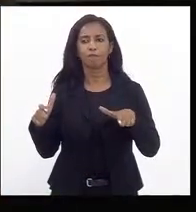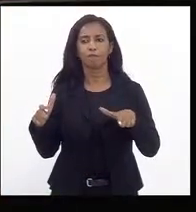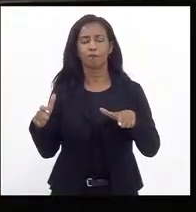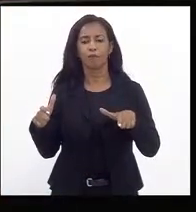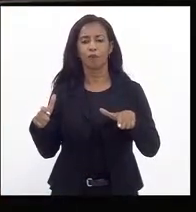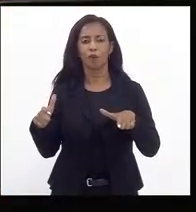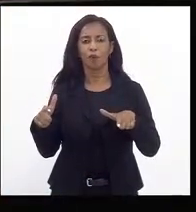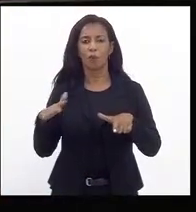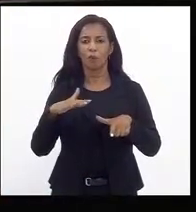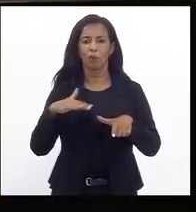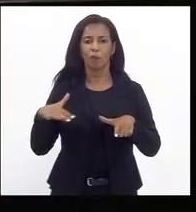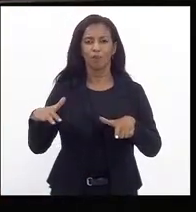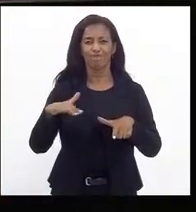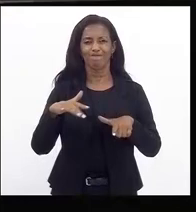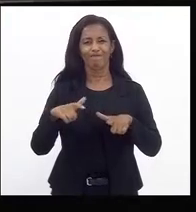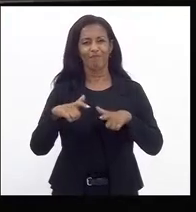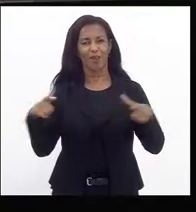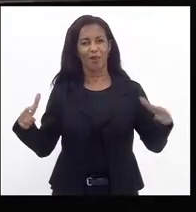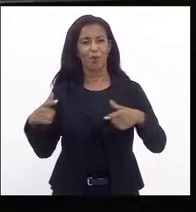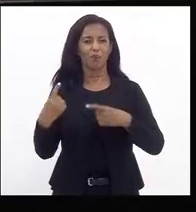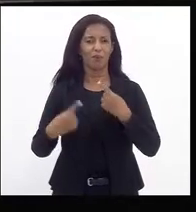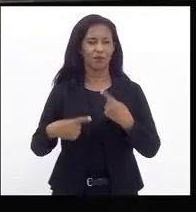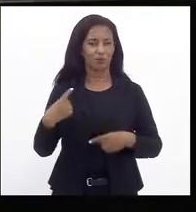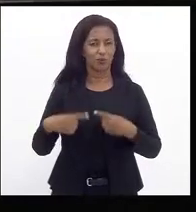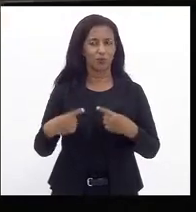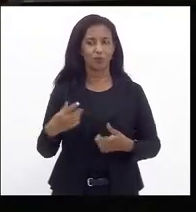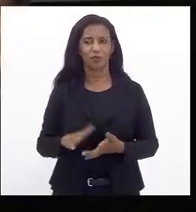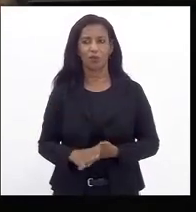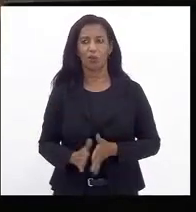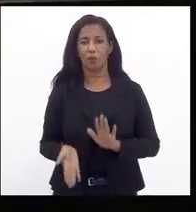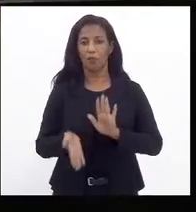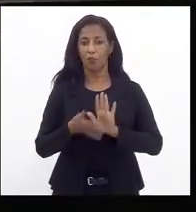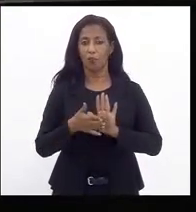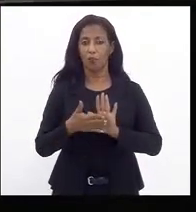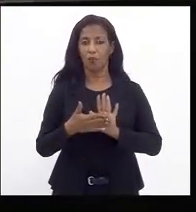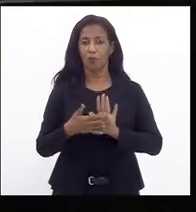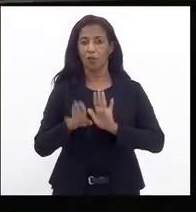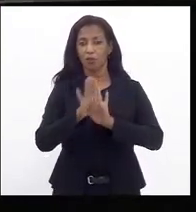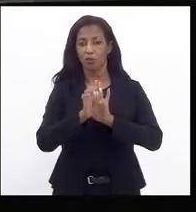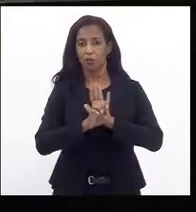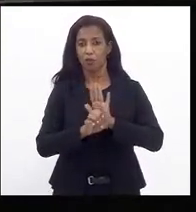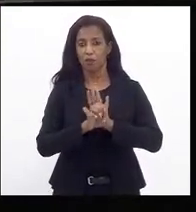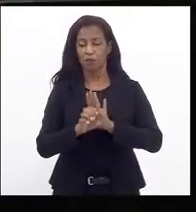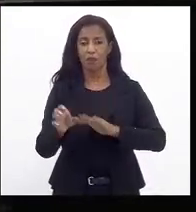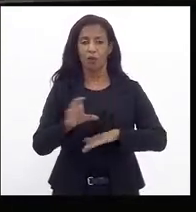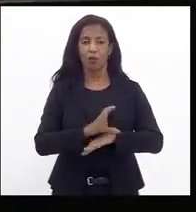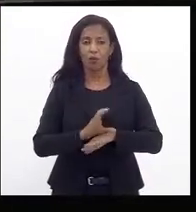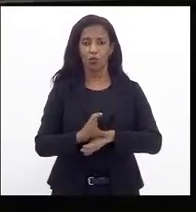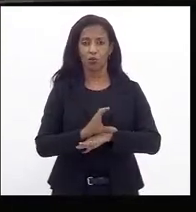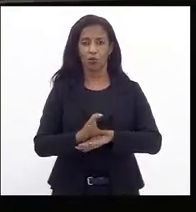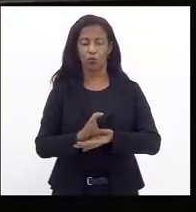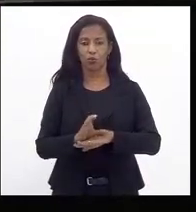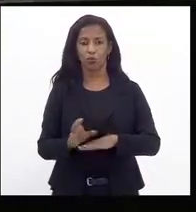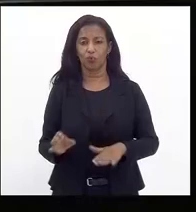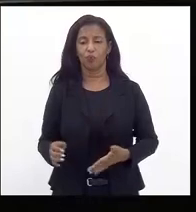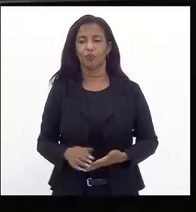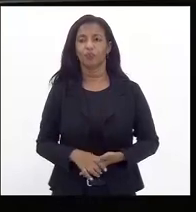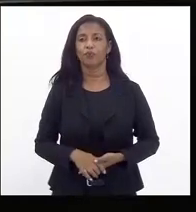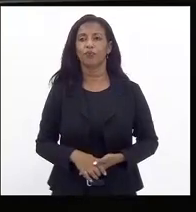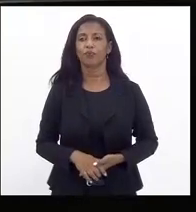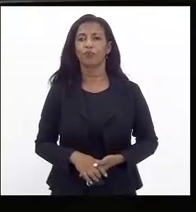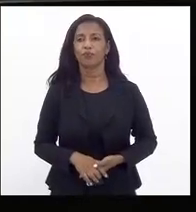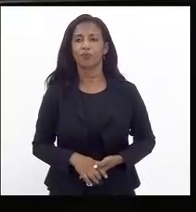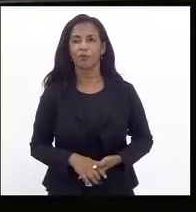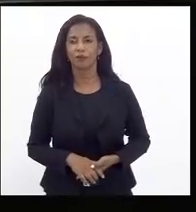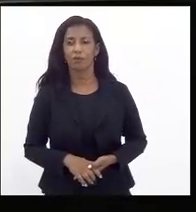largo para que a gente pudesse discutir é uma proposta de emenda à constituição do estado que